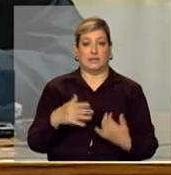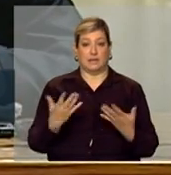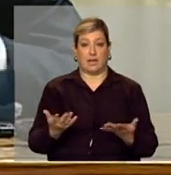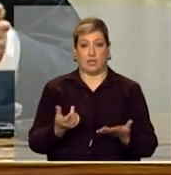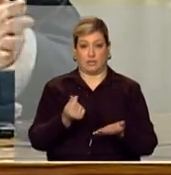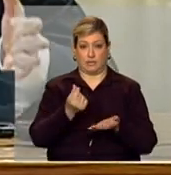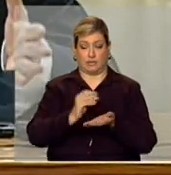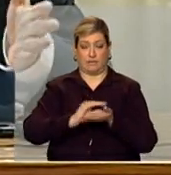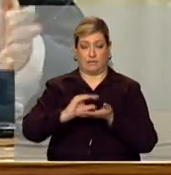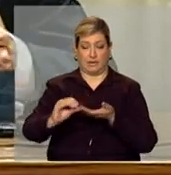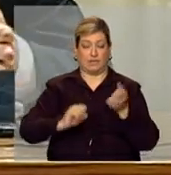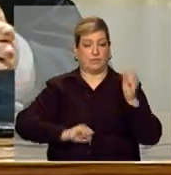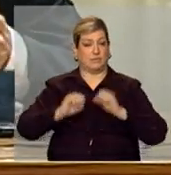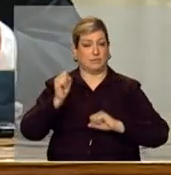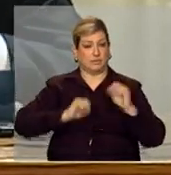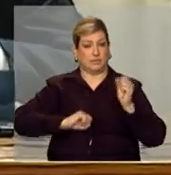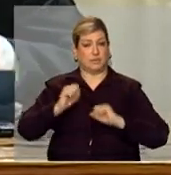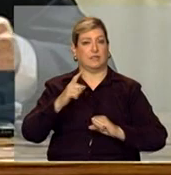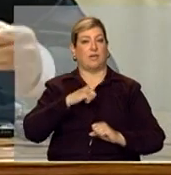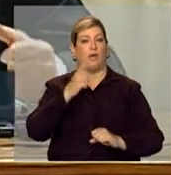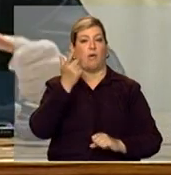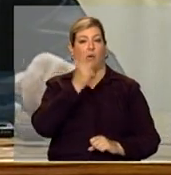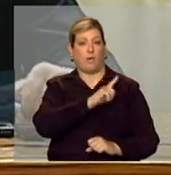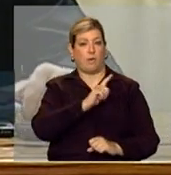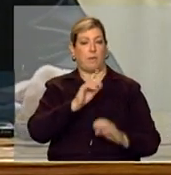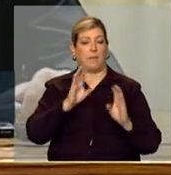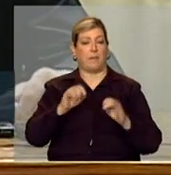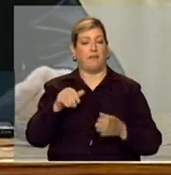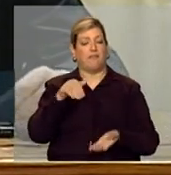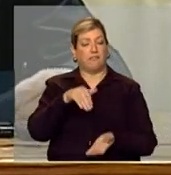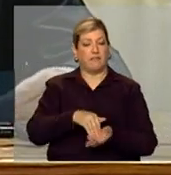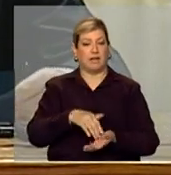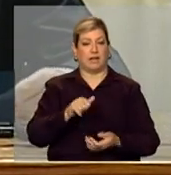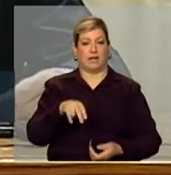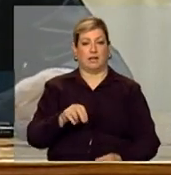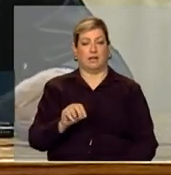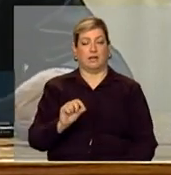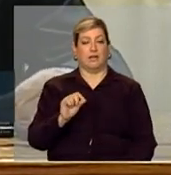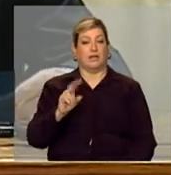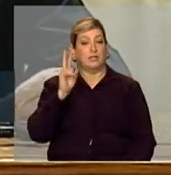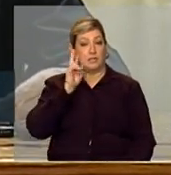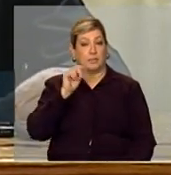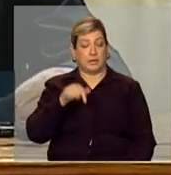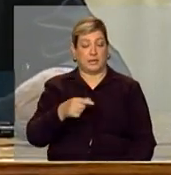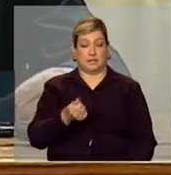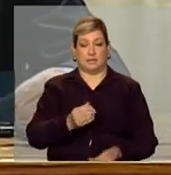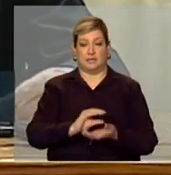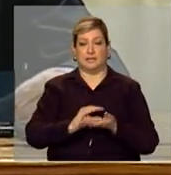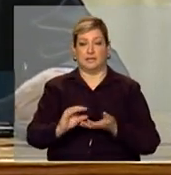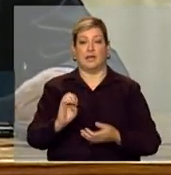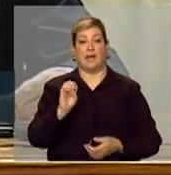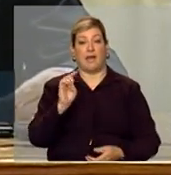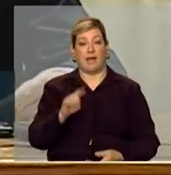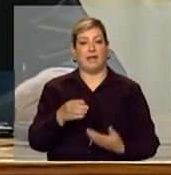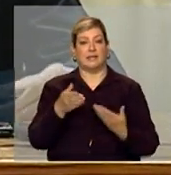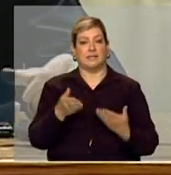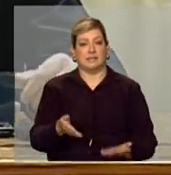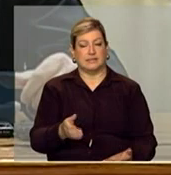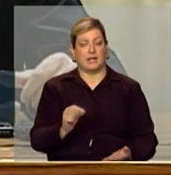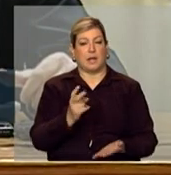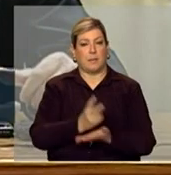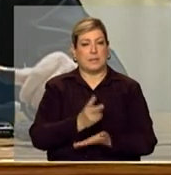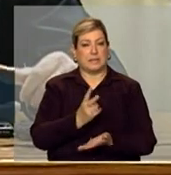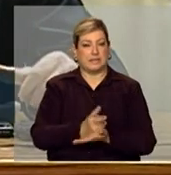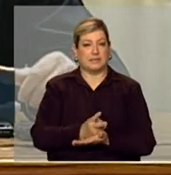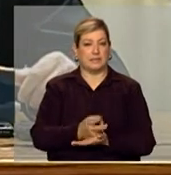indústria estão se recuperando no final do ano aliás do ponto de vista do investimento é exatamente a mesma trajetória que